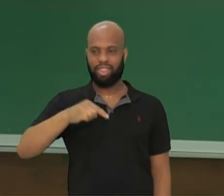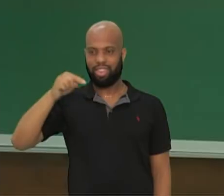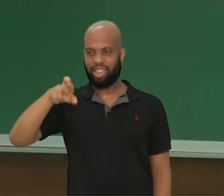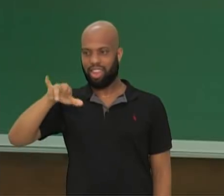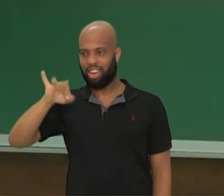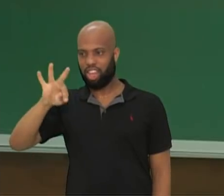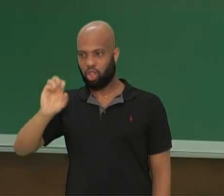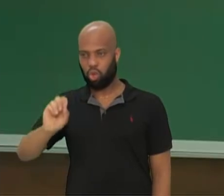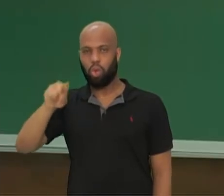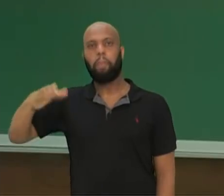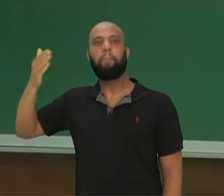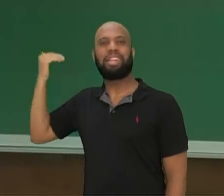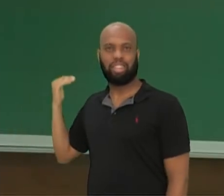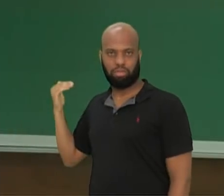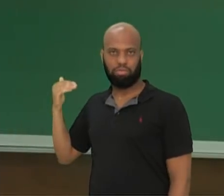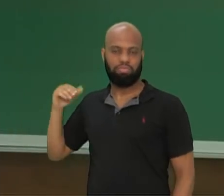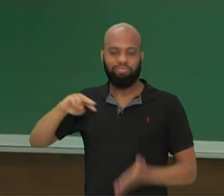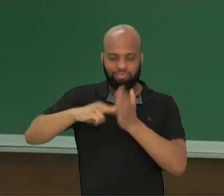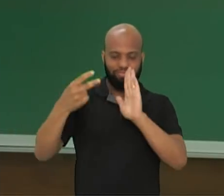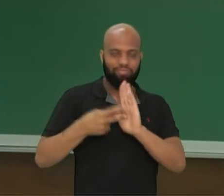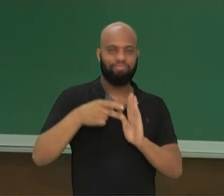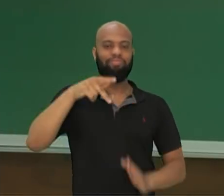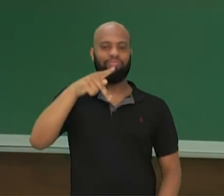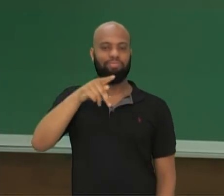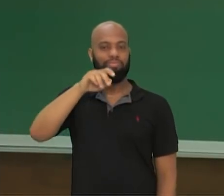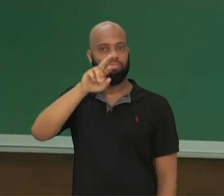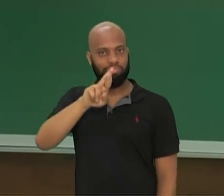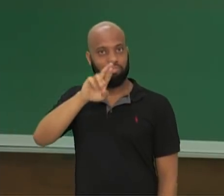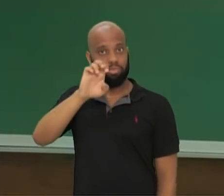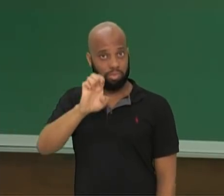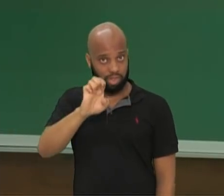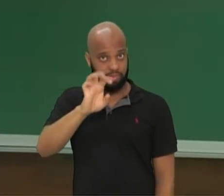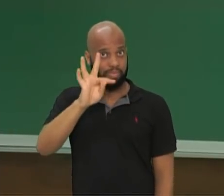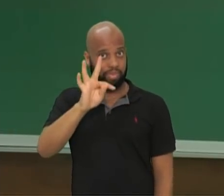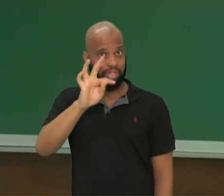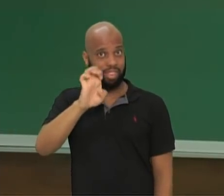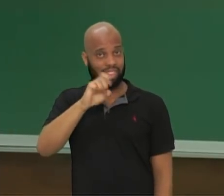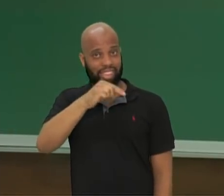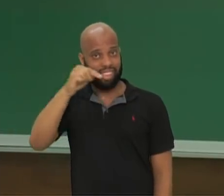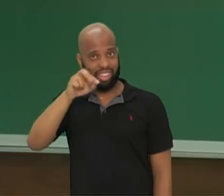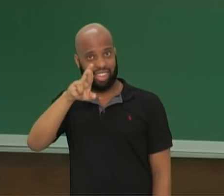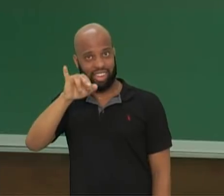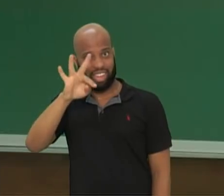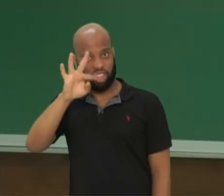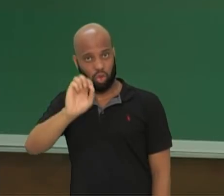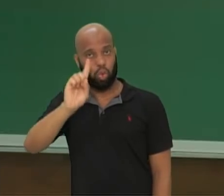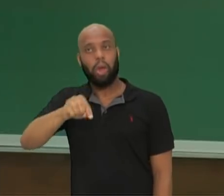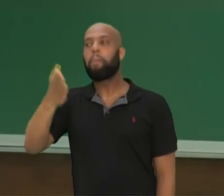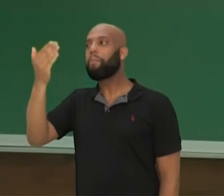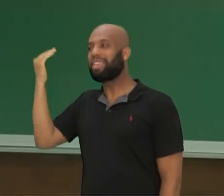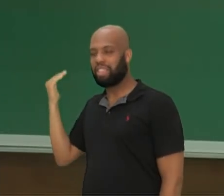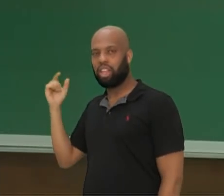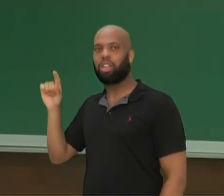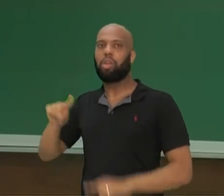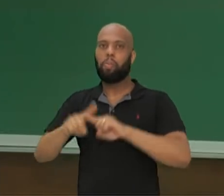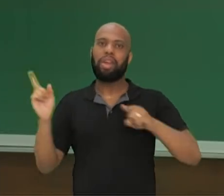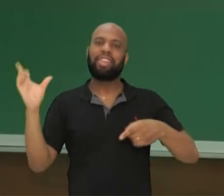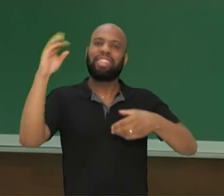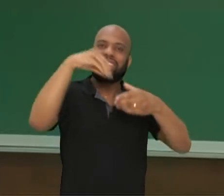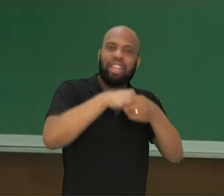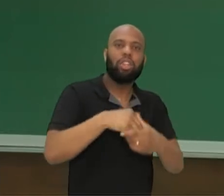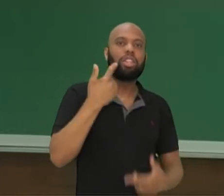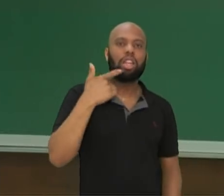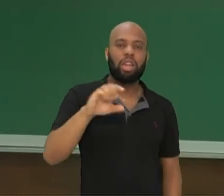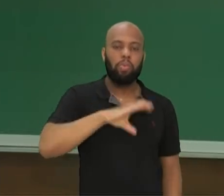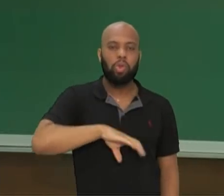mesmo? Eu sei, é um pouquinho difícil essa palavra, por quê? Porque nós acostumamos falar de passado, mas dentro da língua chamamos